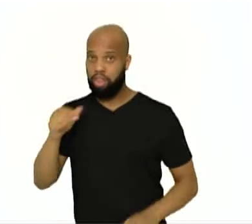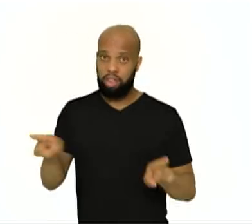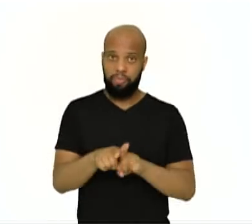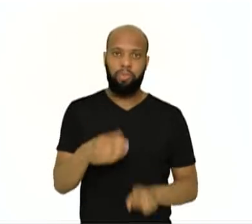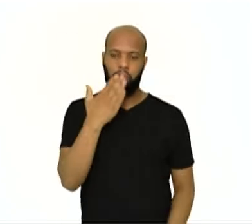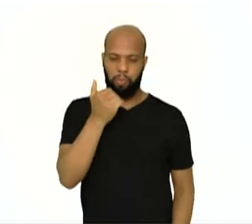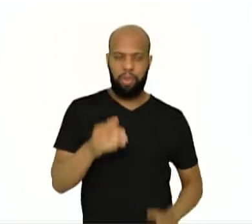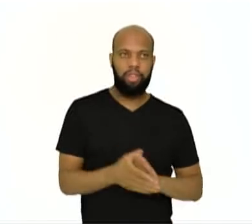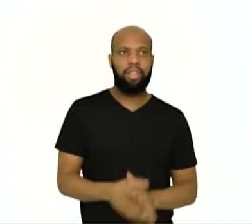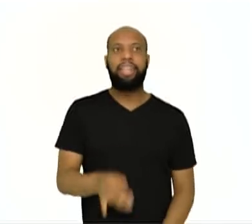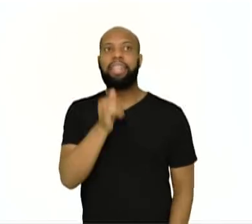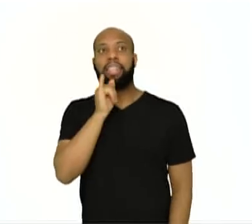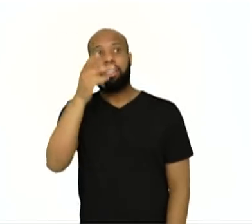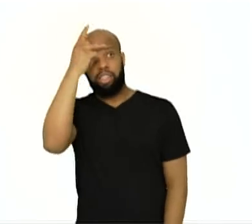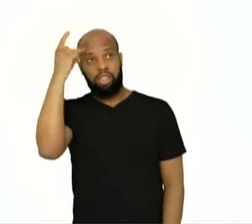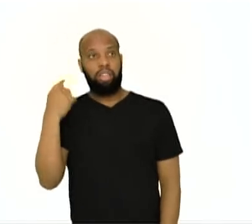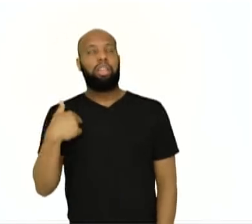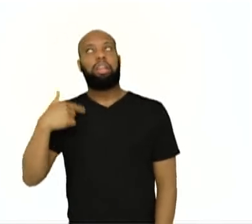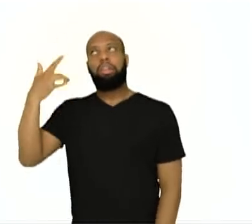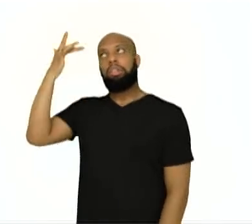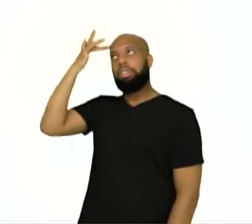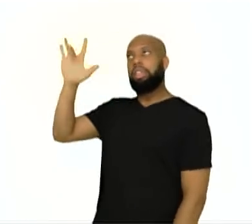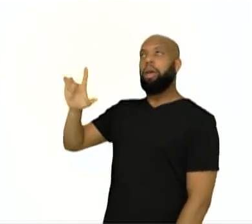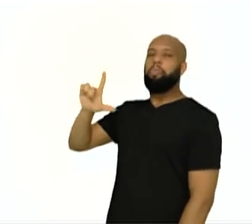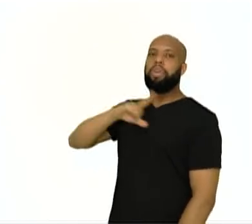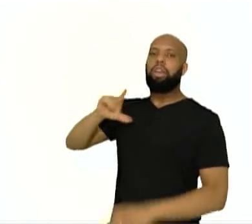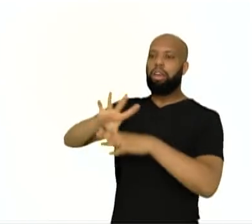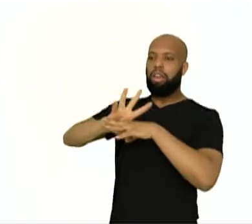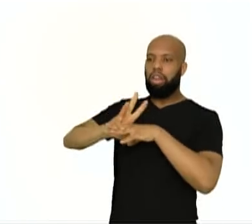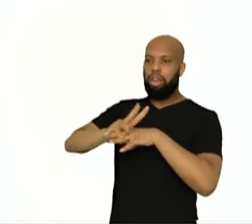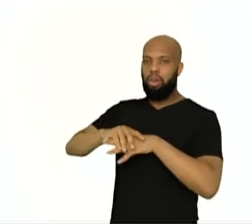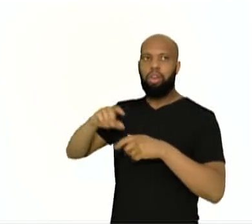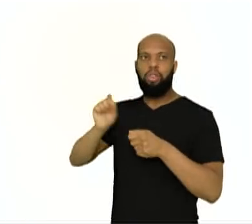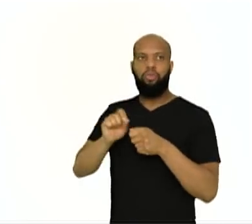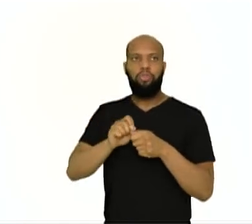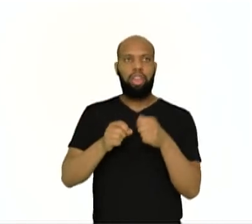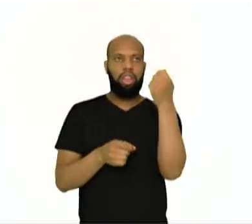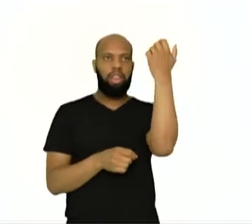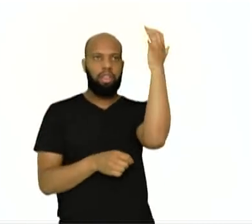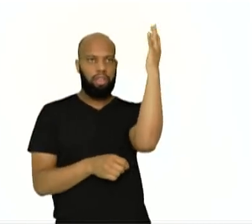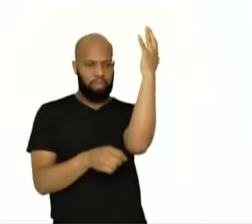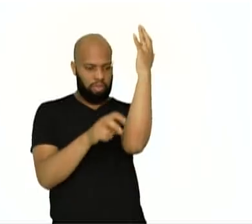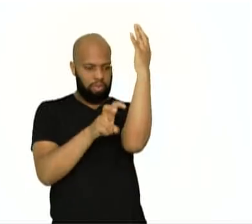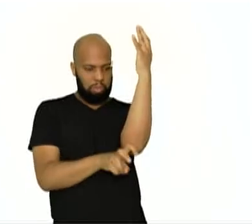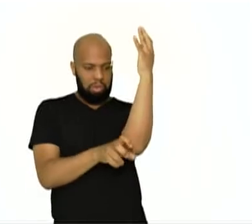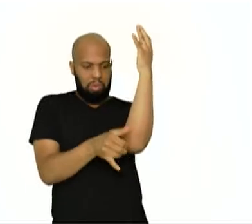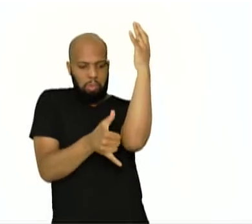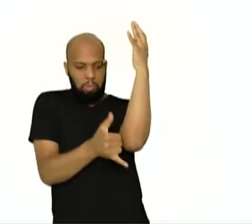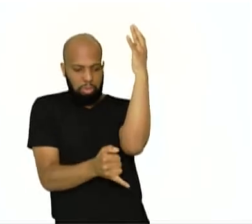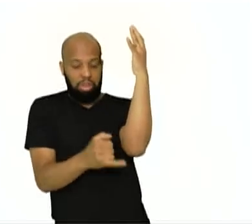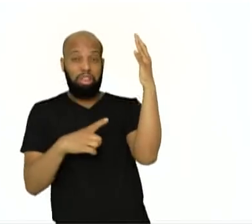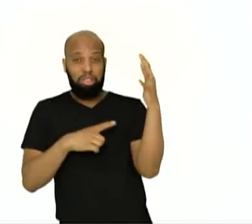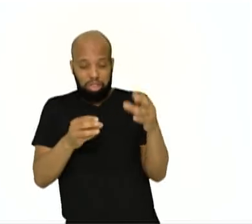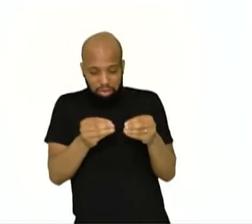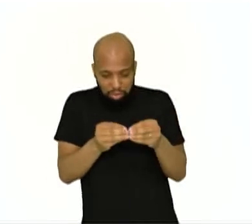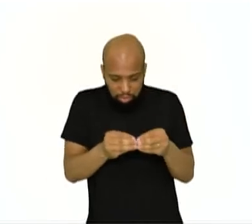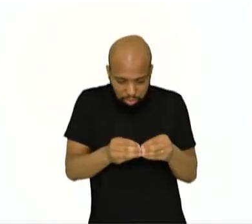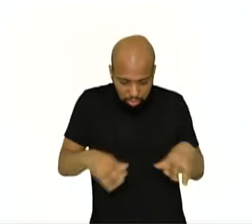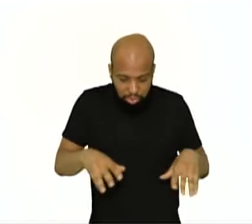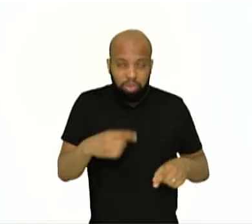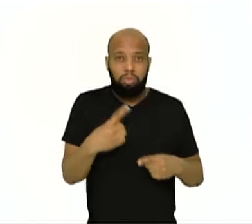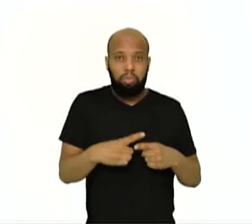pessoa sem querer, ela não sabia que estava doente, ela defecou, olha lá na imagem, fezes com ovos, porque os